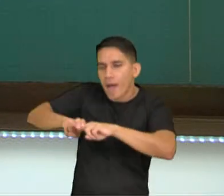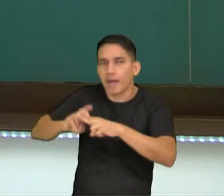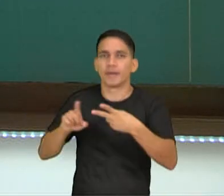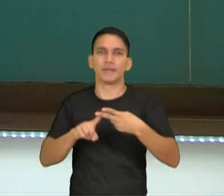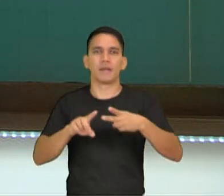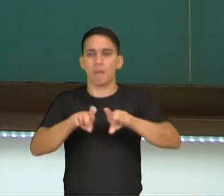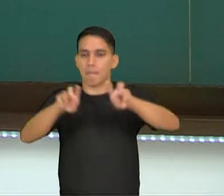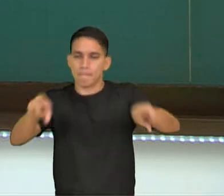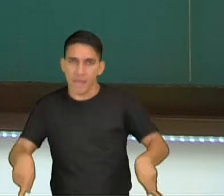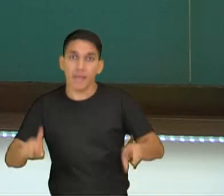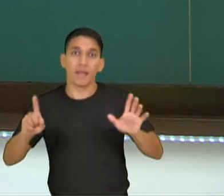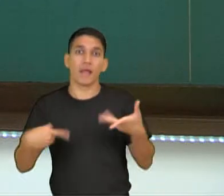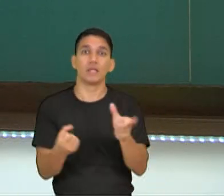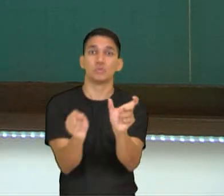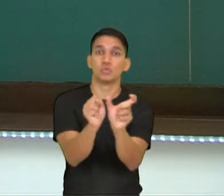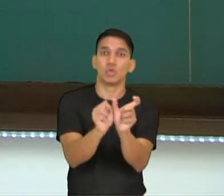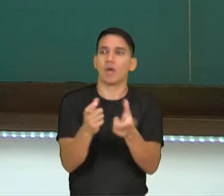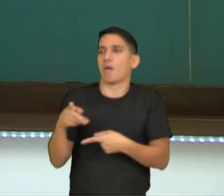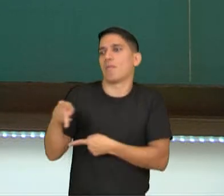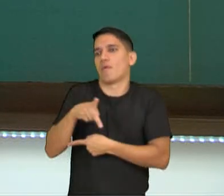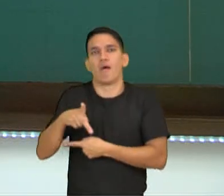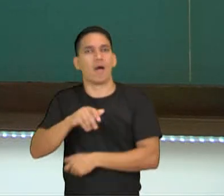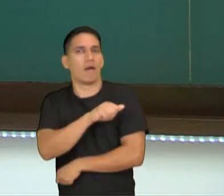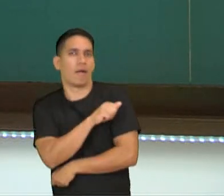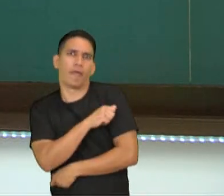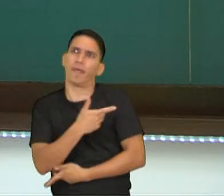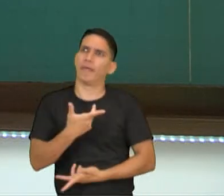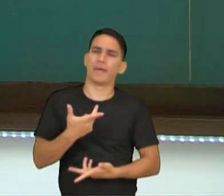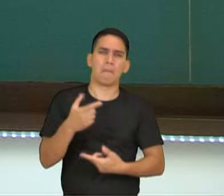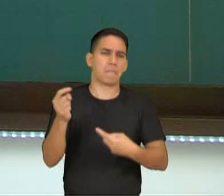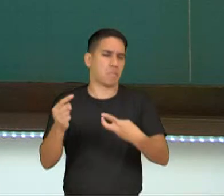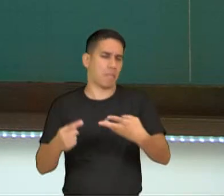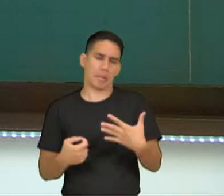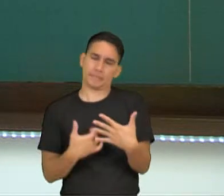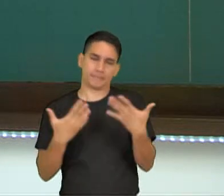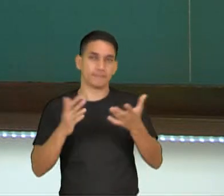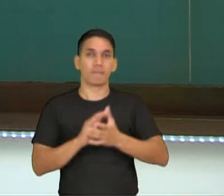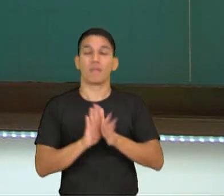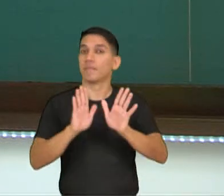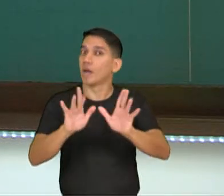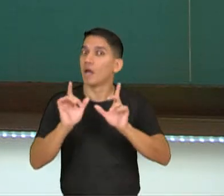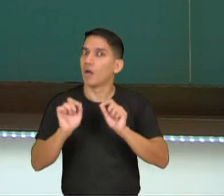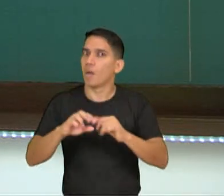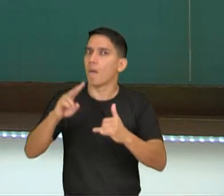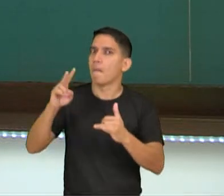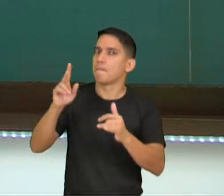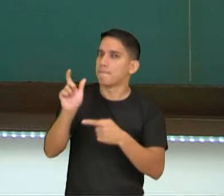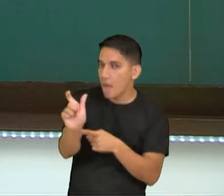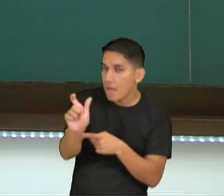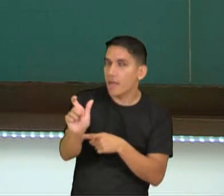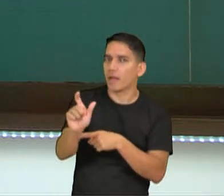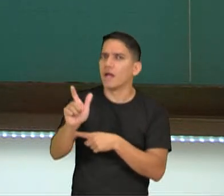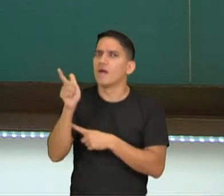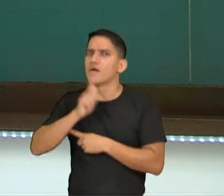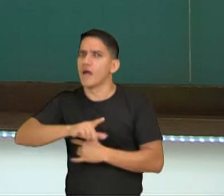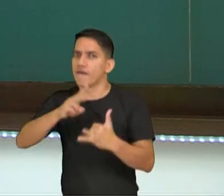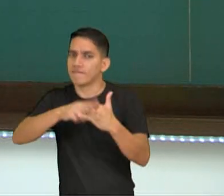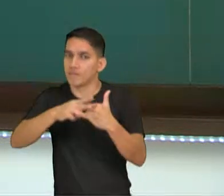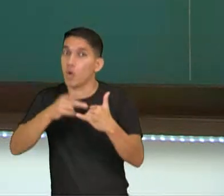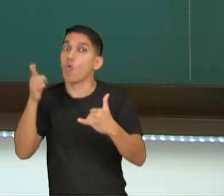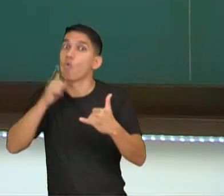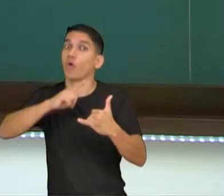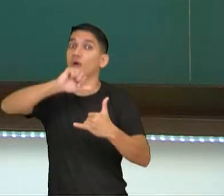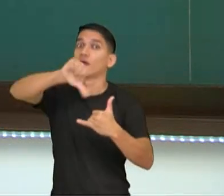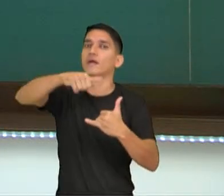são substantivos, professora, aluno, né, quadro, enfim. Agora, palavras que são verbos eu consigo conjugar, né?